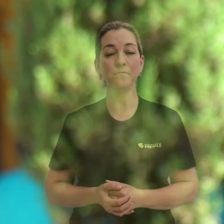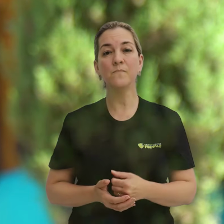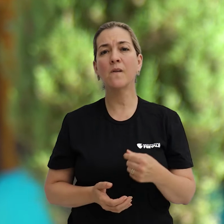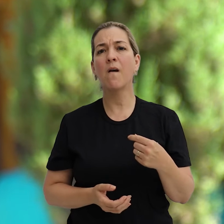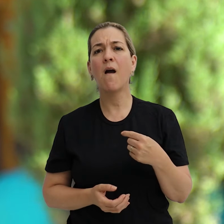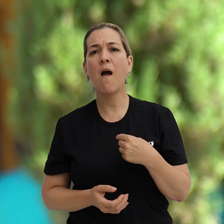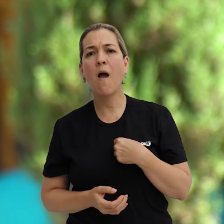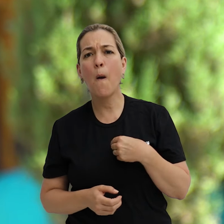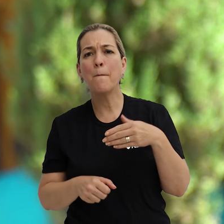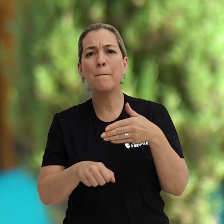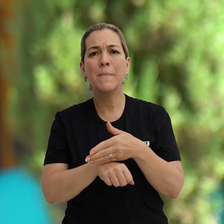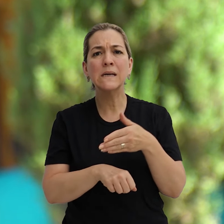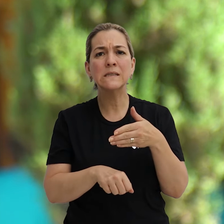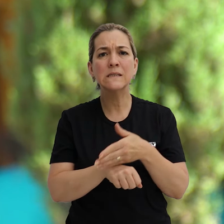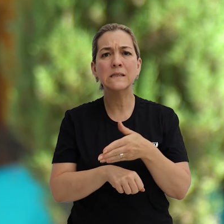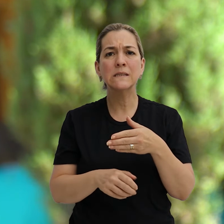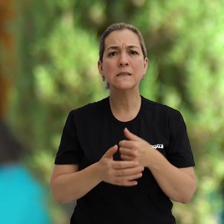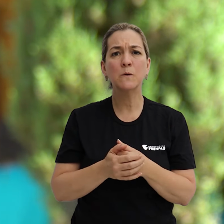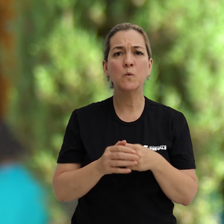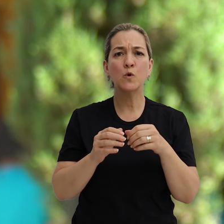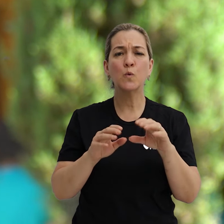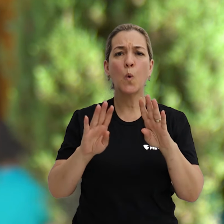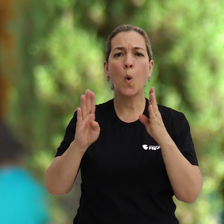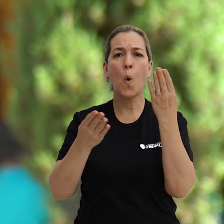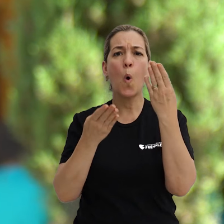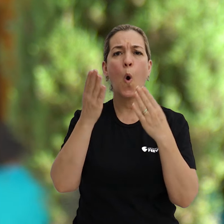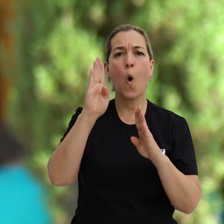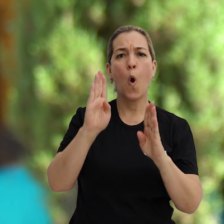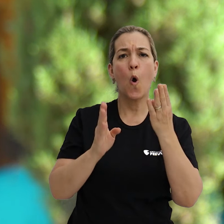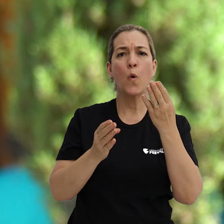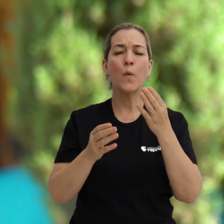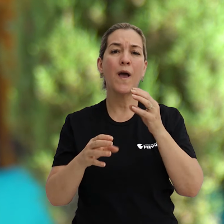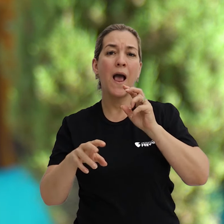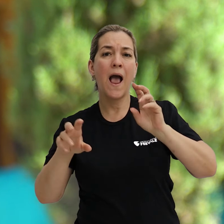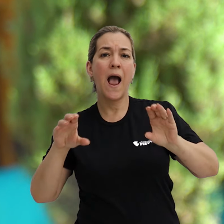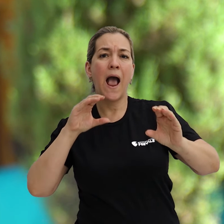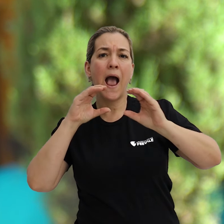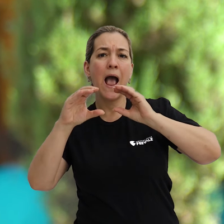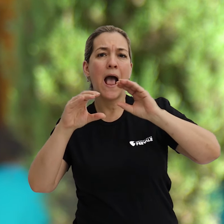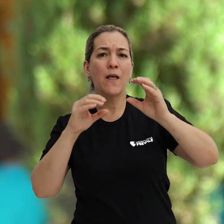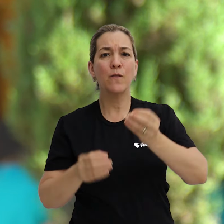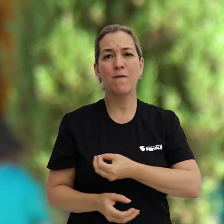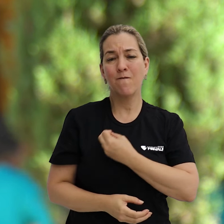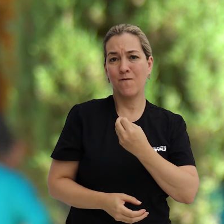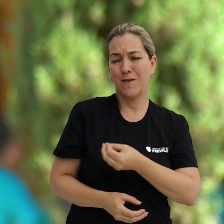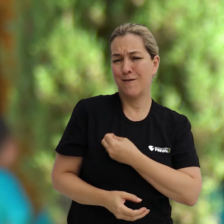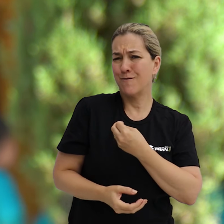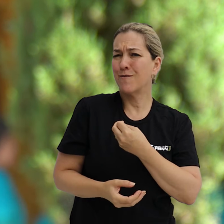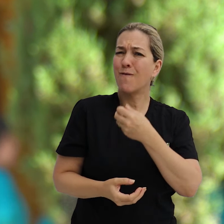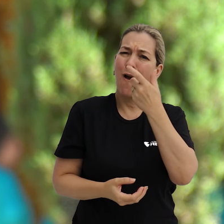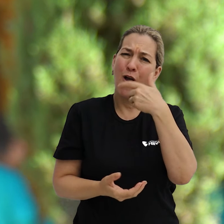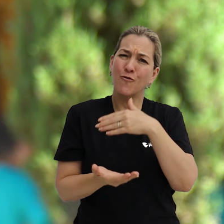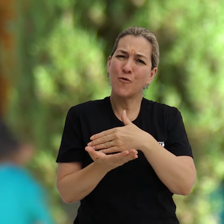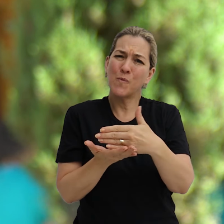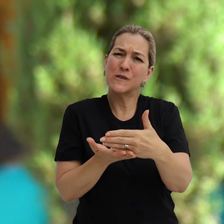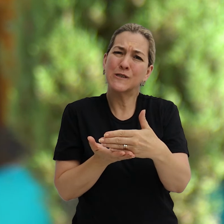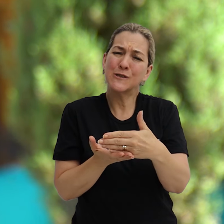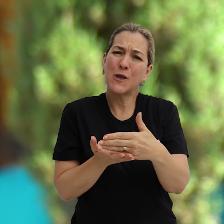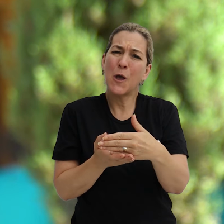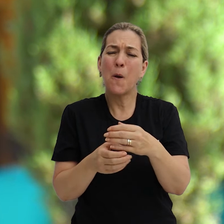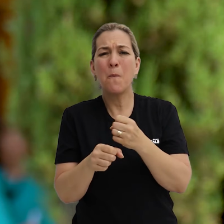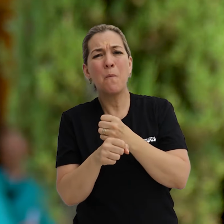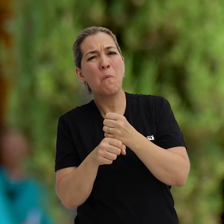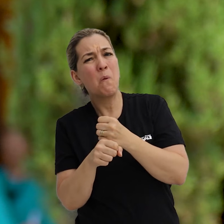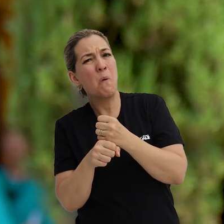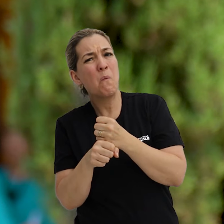Eu participo do Coro Canto e Vida, acho que iniciei aí pelo ano